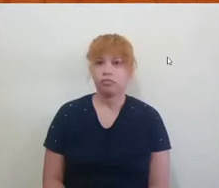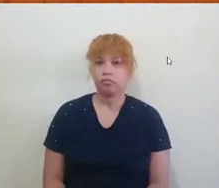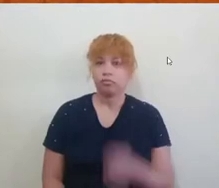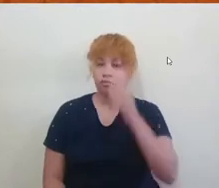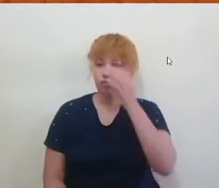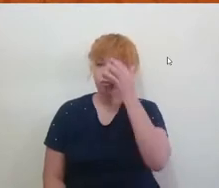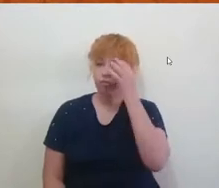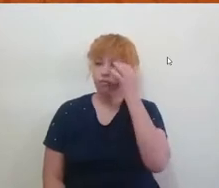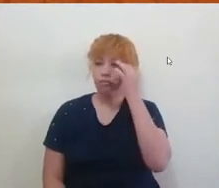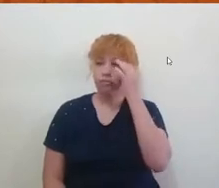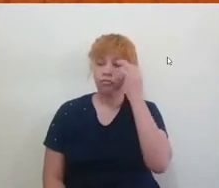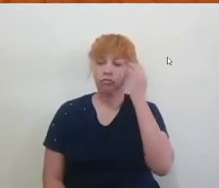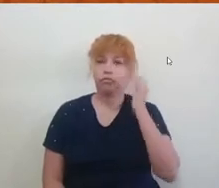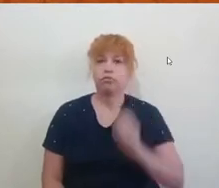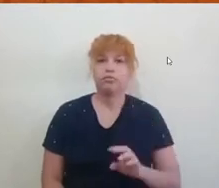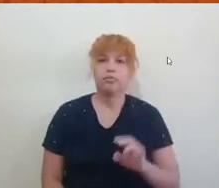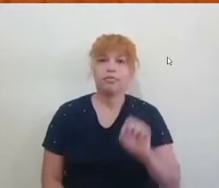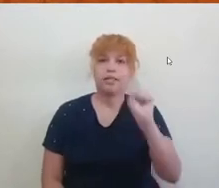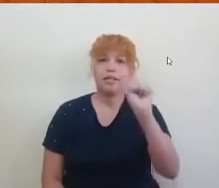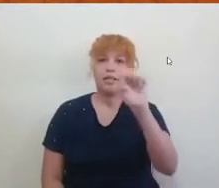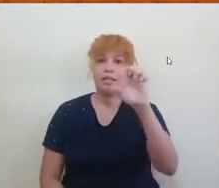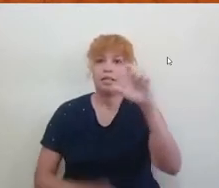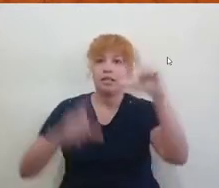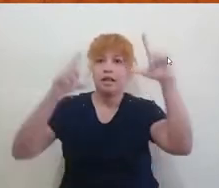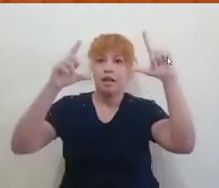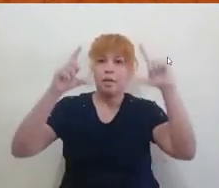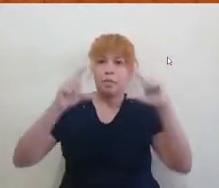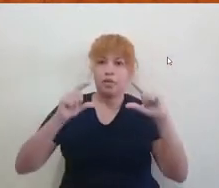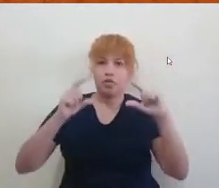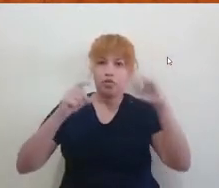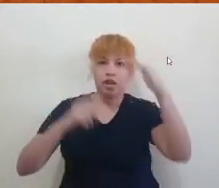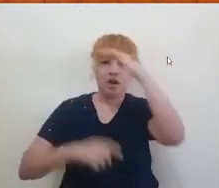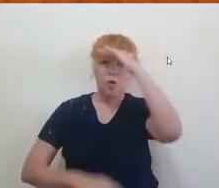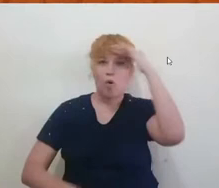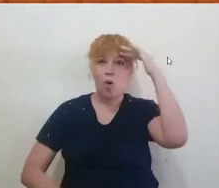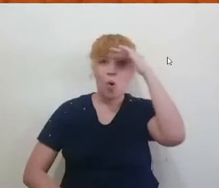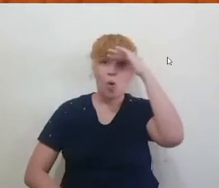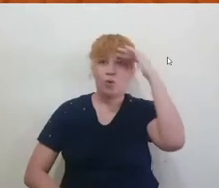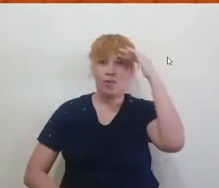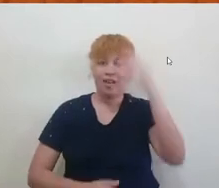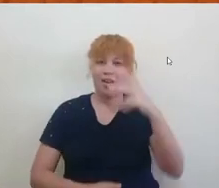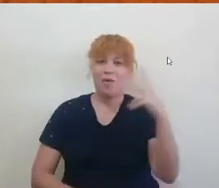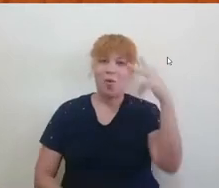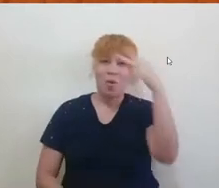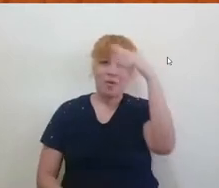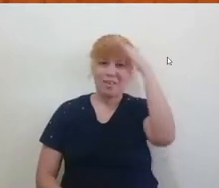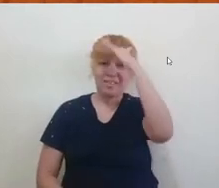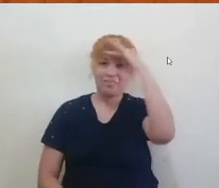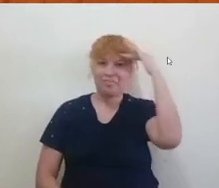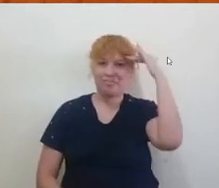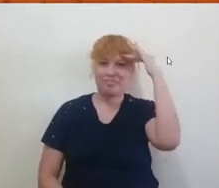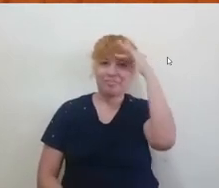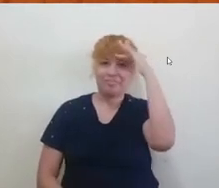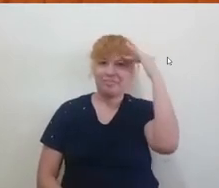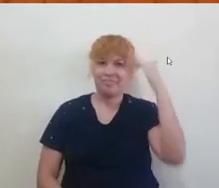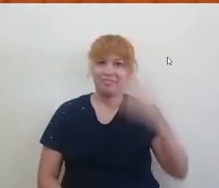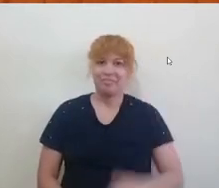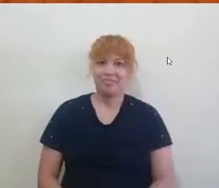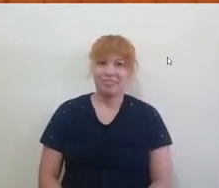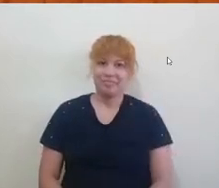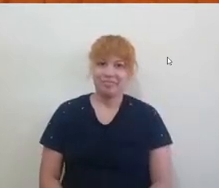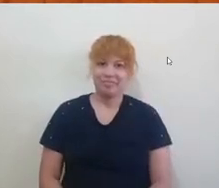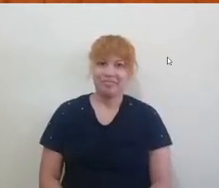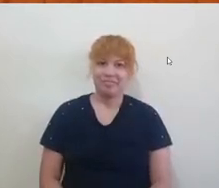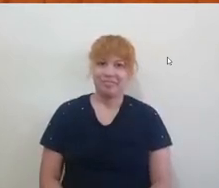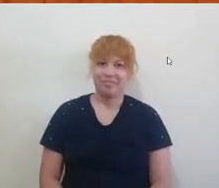modalidade presencial da unidade sede, Campus Dois Irmãos e unidades acadêmicas de Serra Talhada e Cabo de